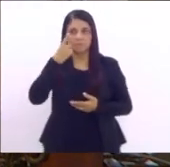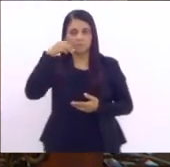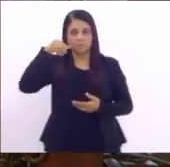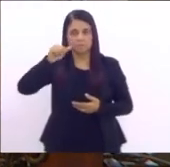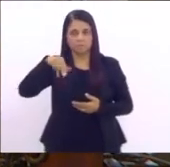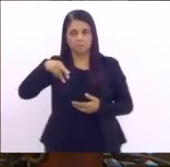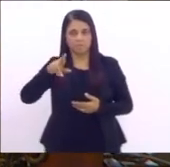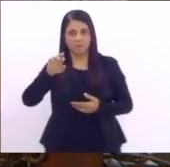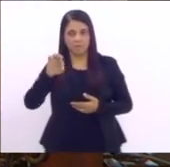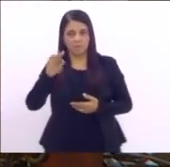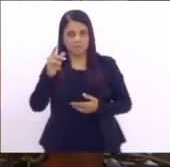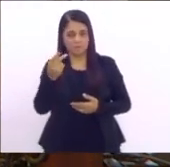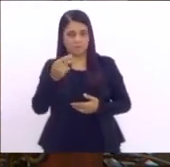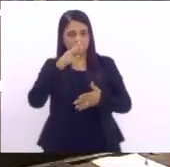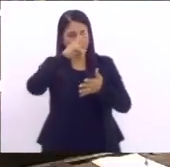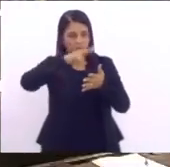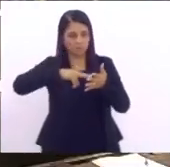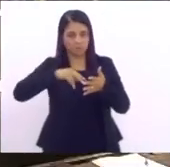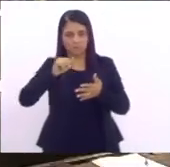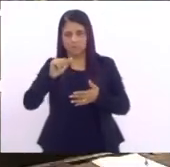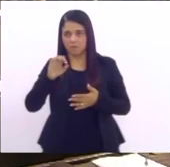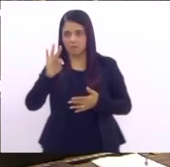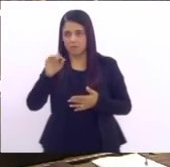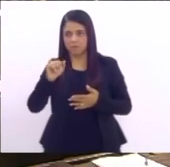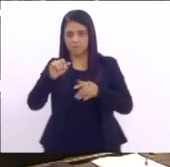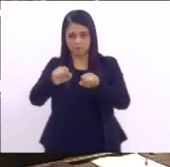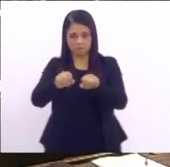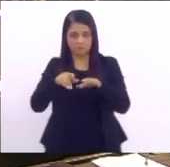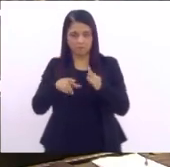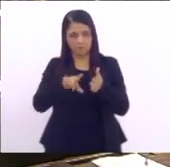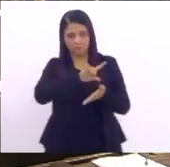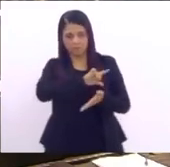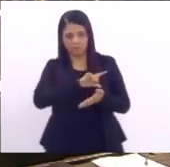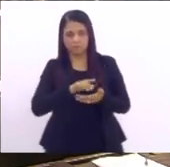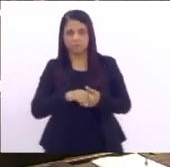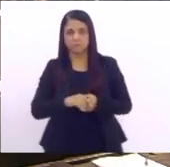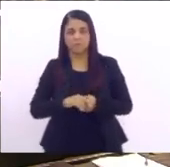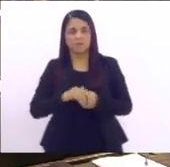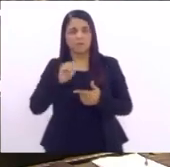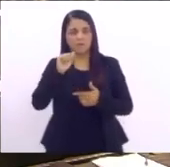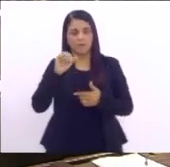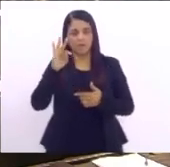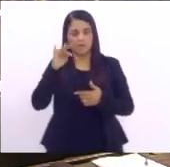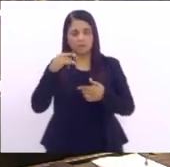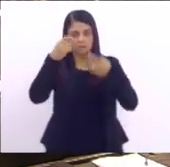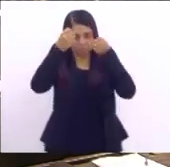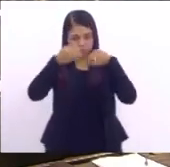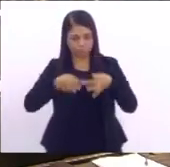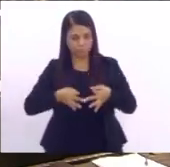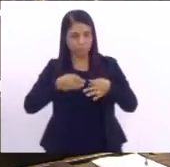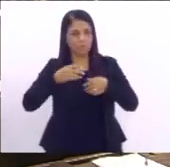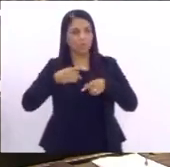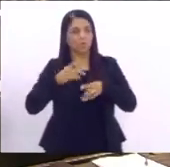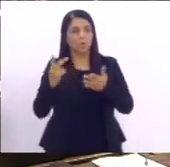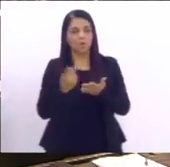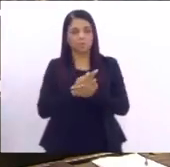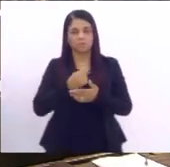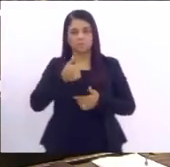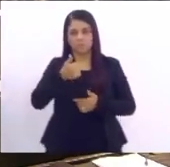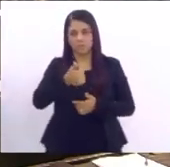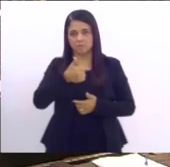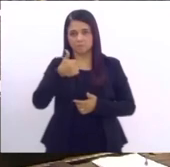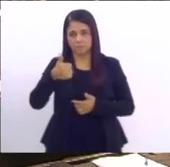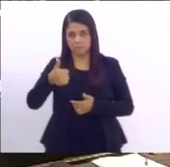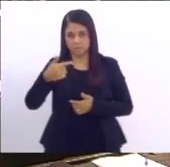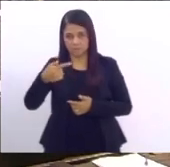leitura da ata da sessão anterior. A ata reflete com exatidão o ocorrido na 17ª sessão extraordinária,